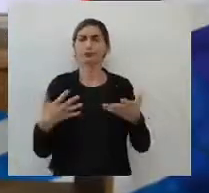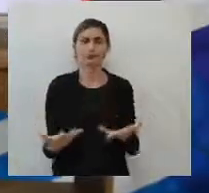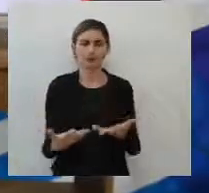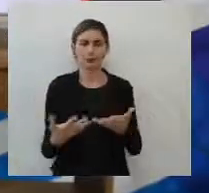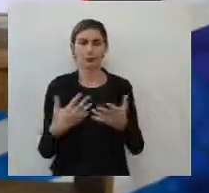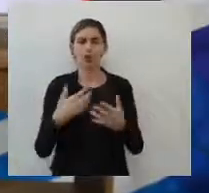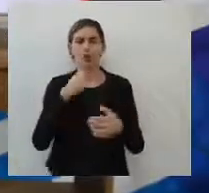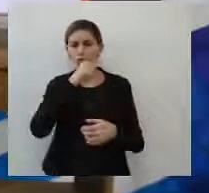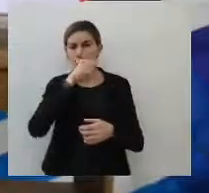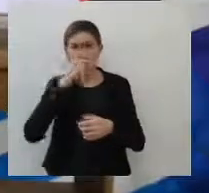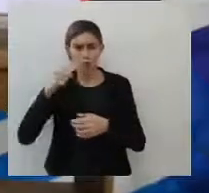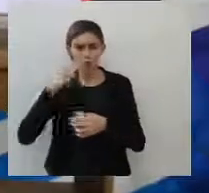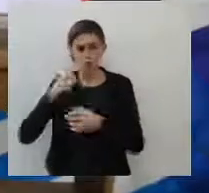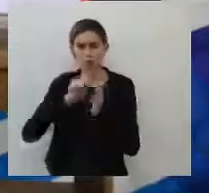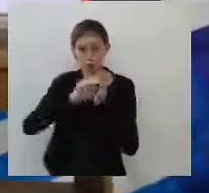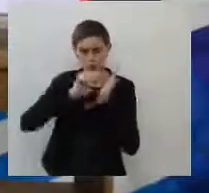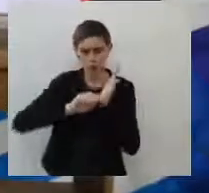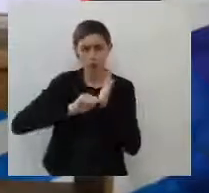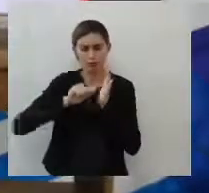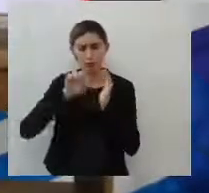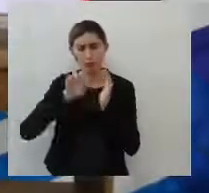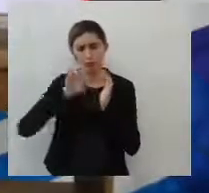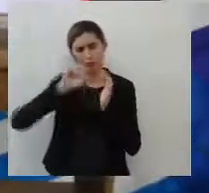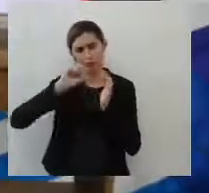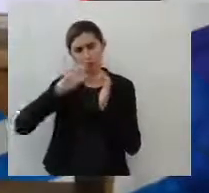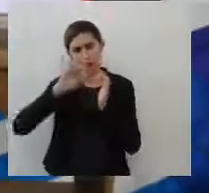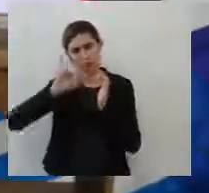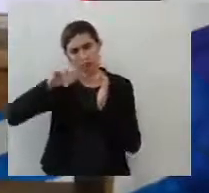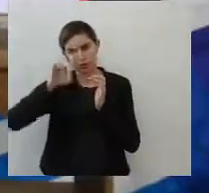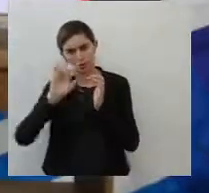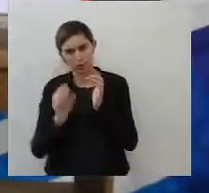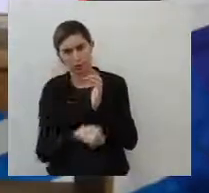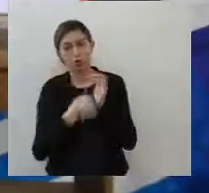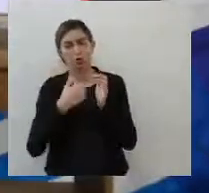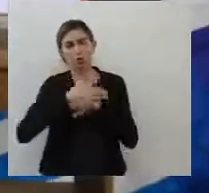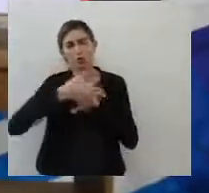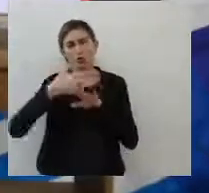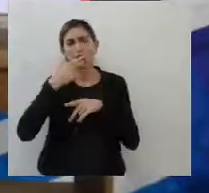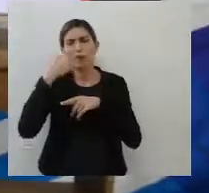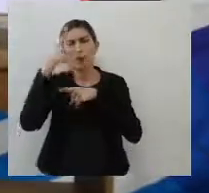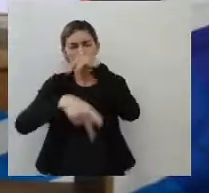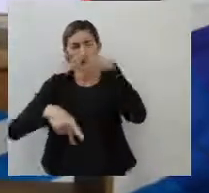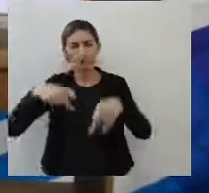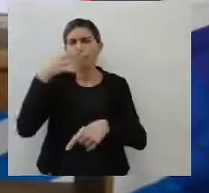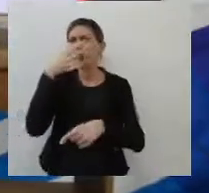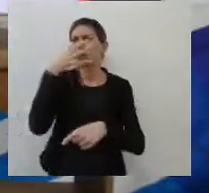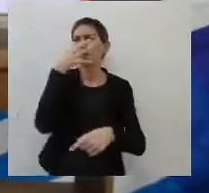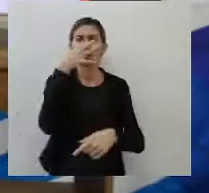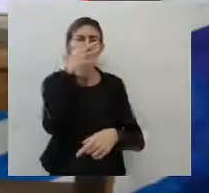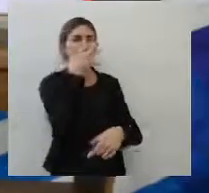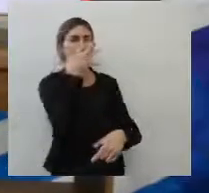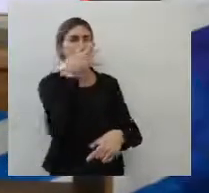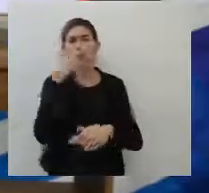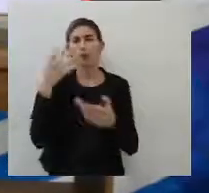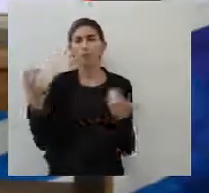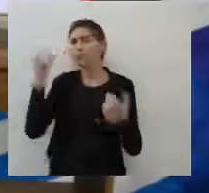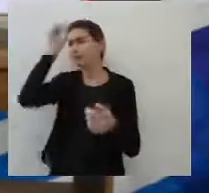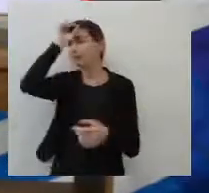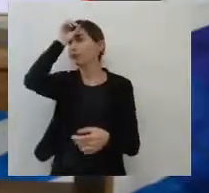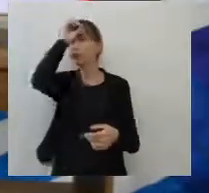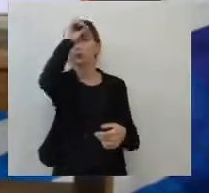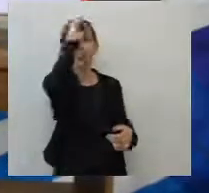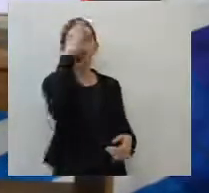O jornalista e escritor Aristides Lobo, ele costuma dizer que o povo assistiu tudo aquilo